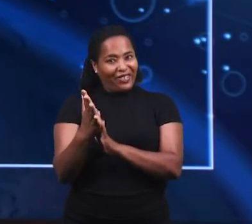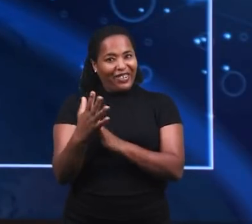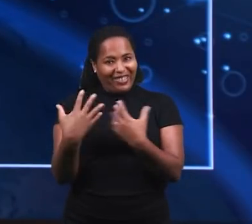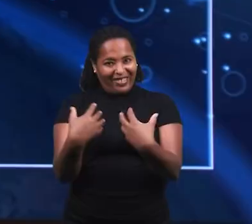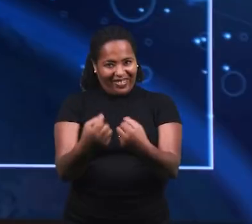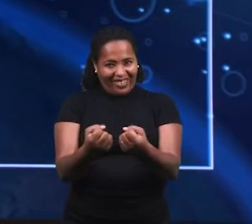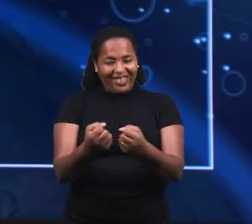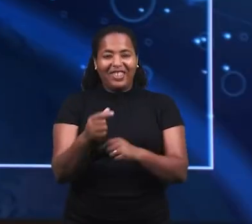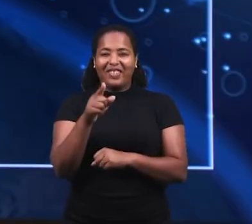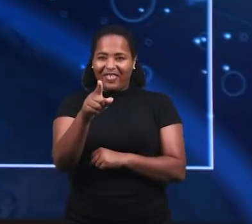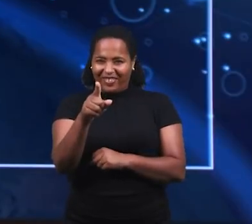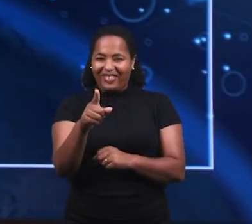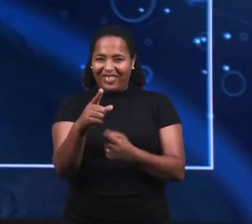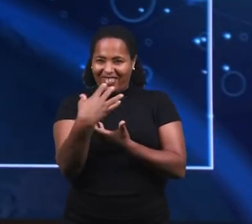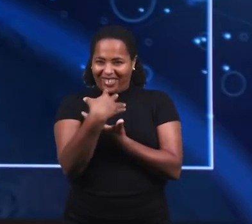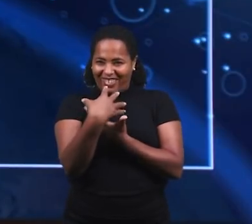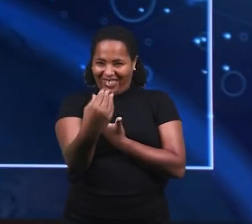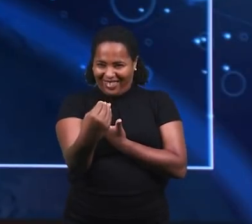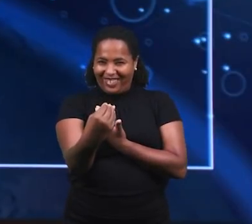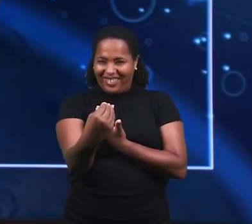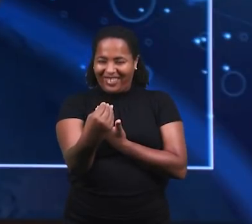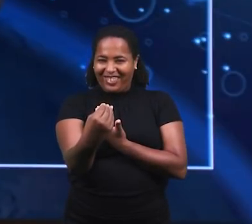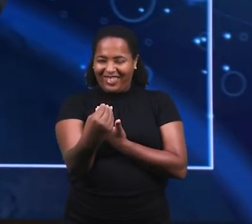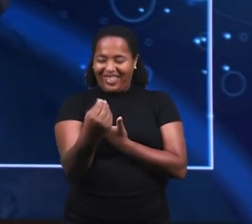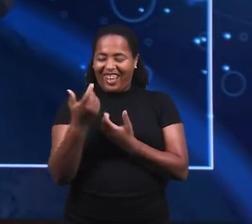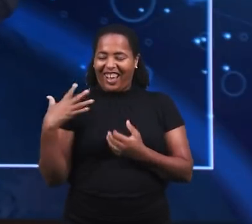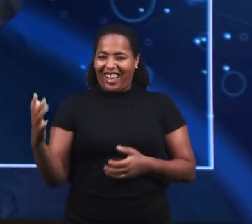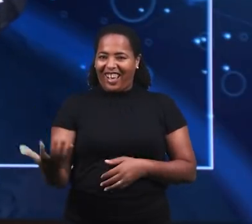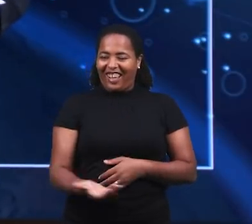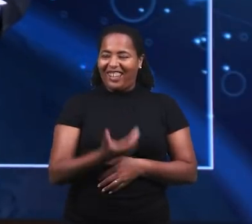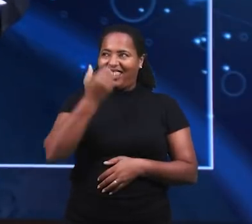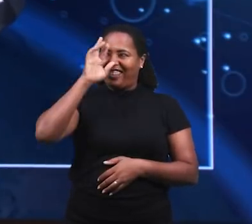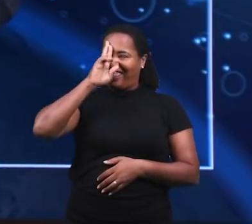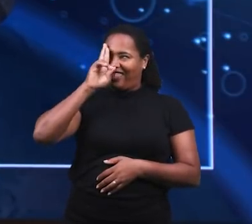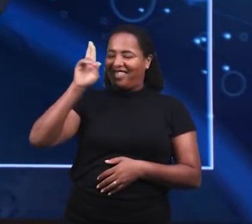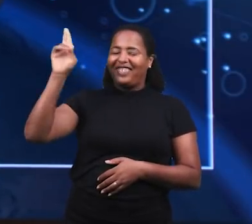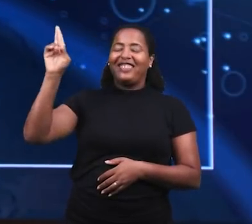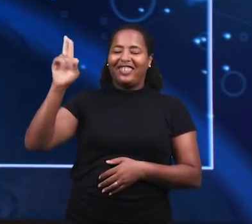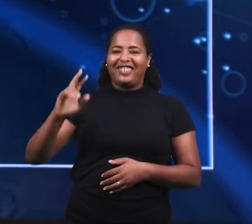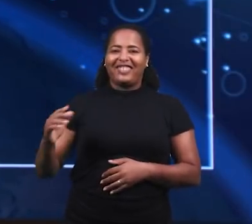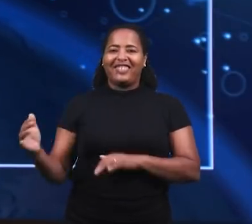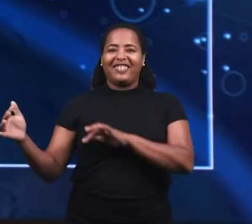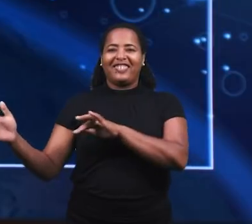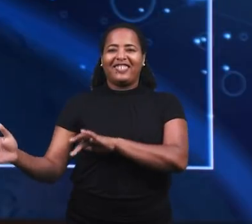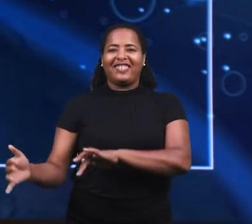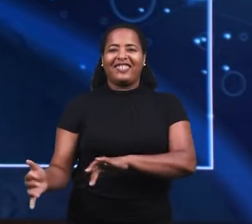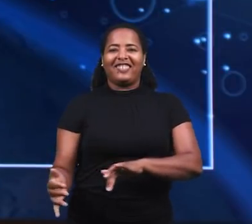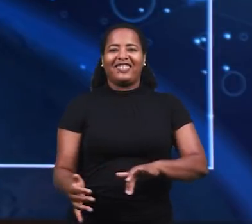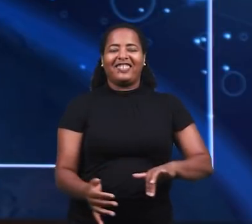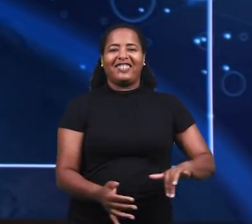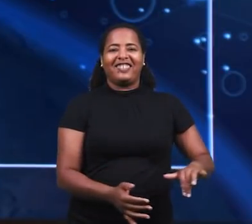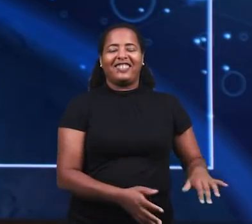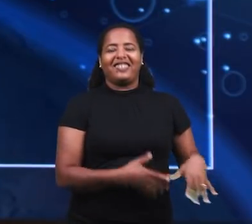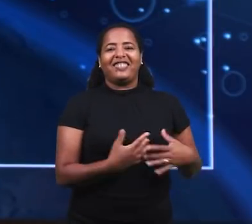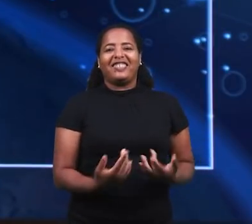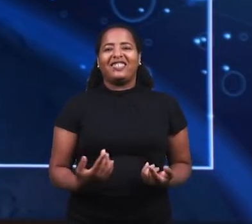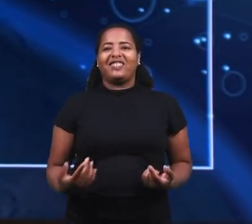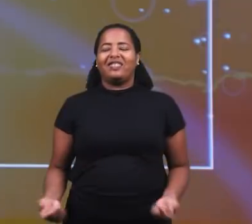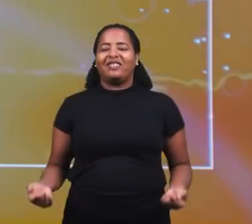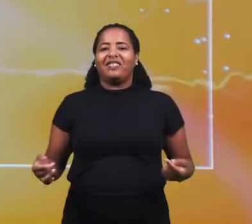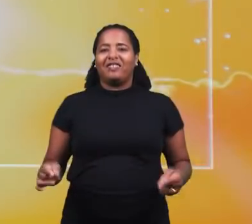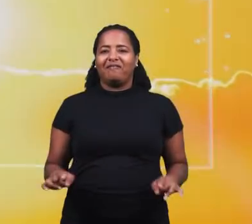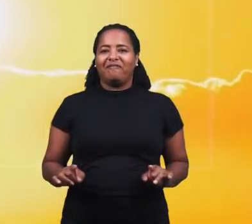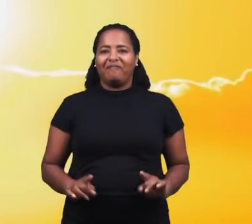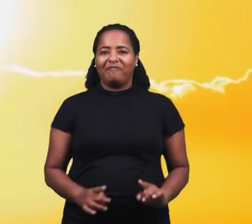convidar para nós cantarmos um pouco. Vamos cantar um louvor ao Senhor e você vai cantar conosco este louvor em adoração ao nosso